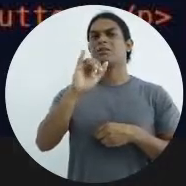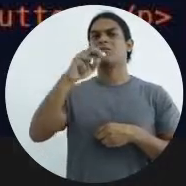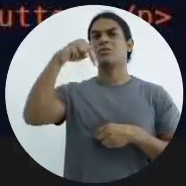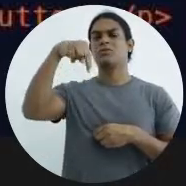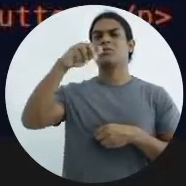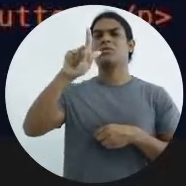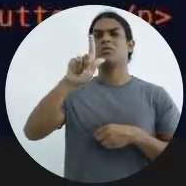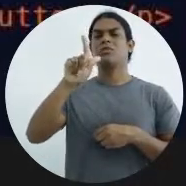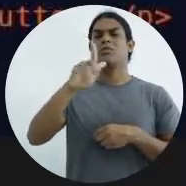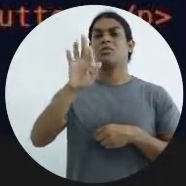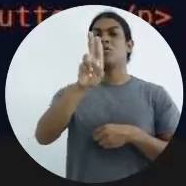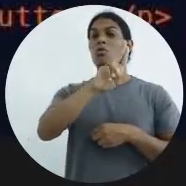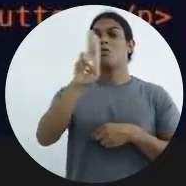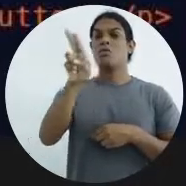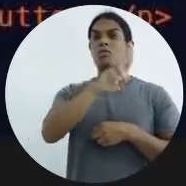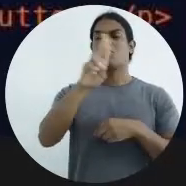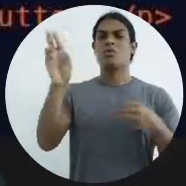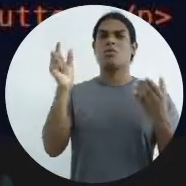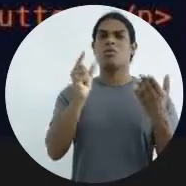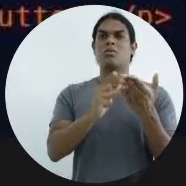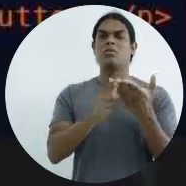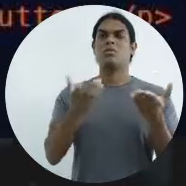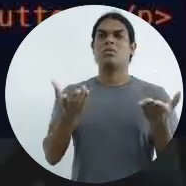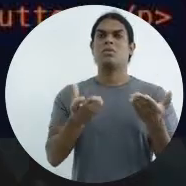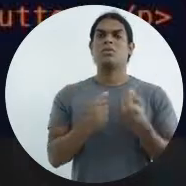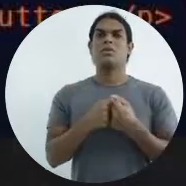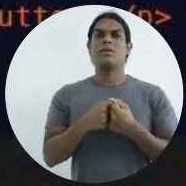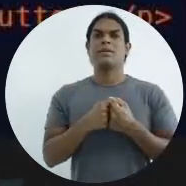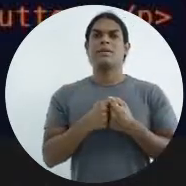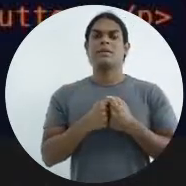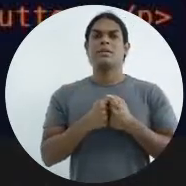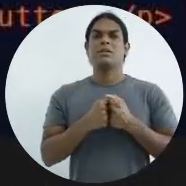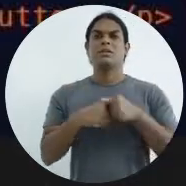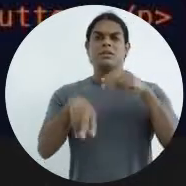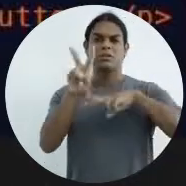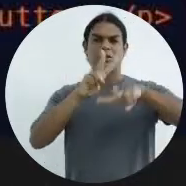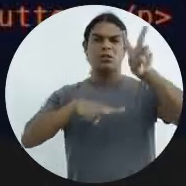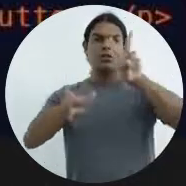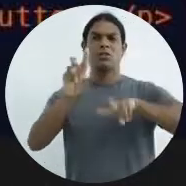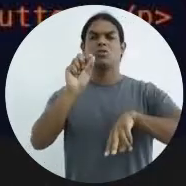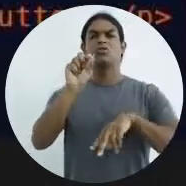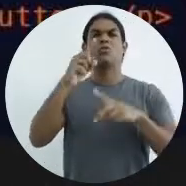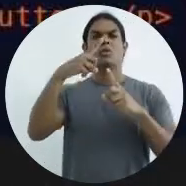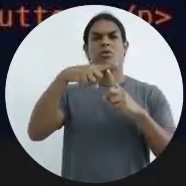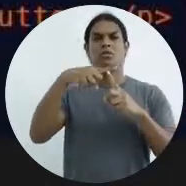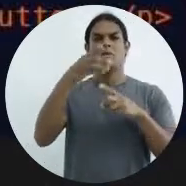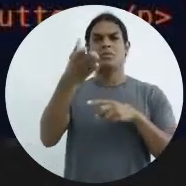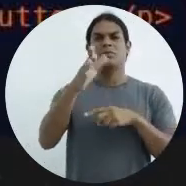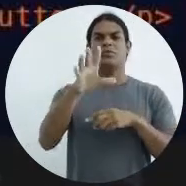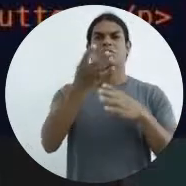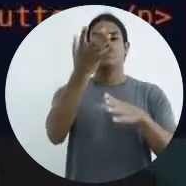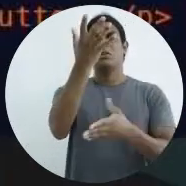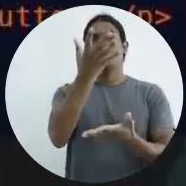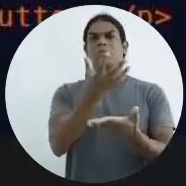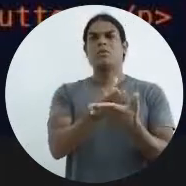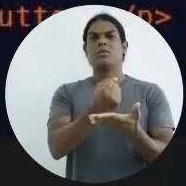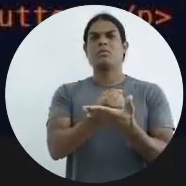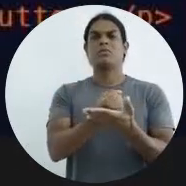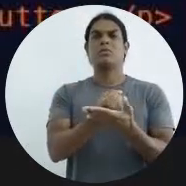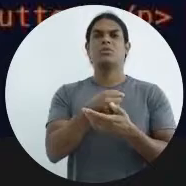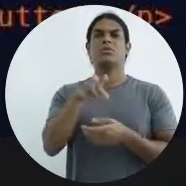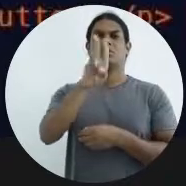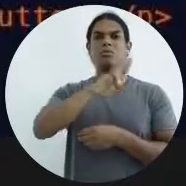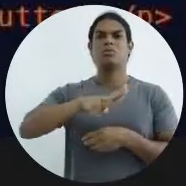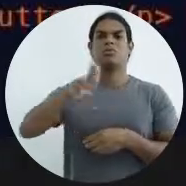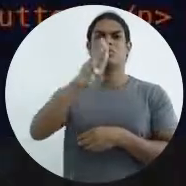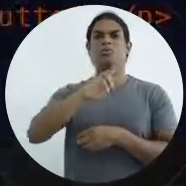verde, está o nome do arquivo. Verifique qual foi a versão que você baixou, a comprimida ou a descomprimida, e coloque o nome adequadamente.